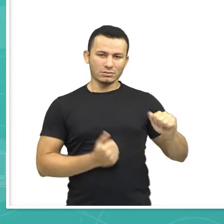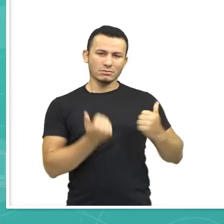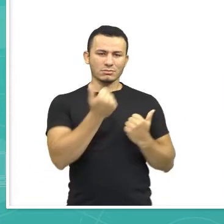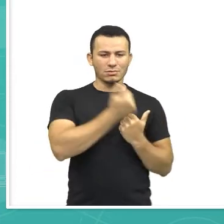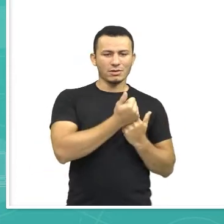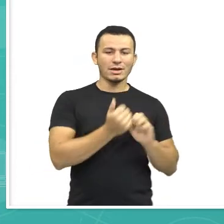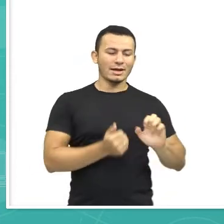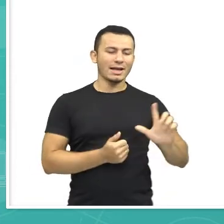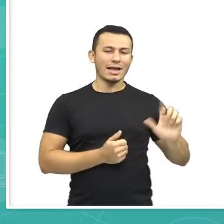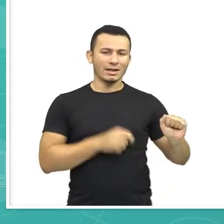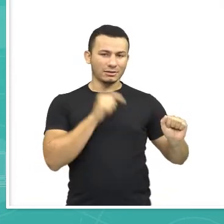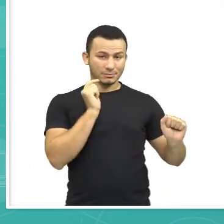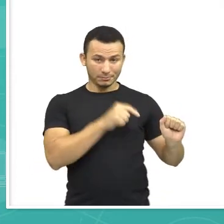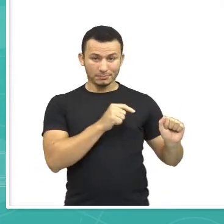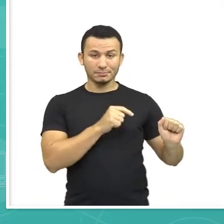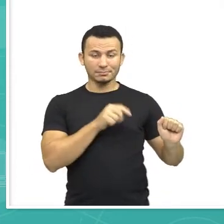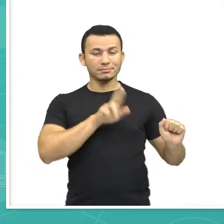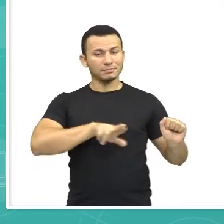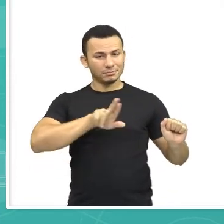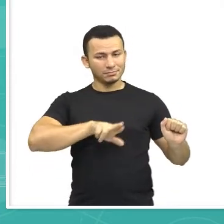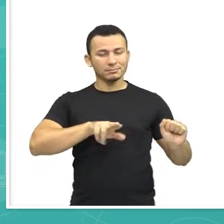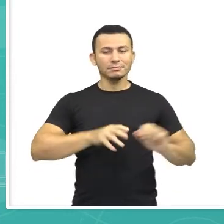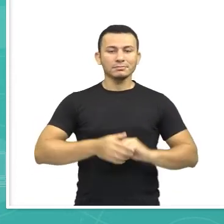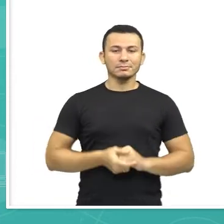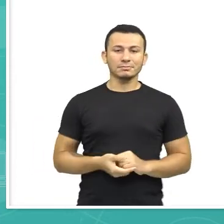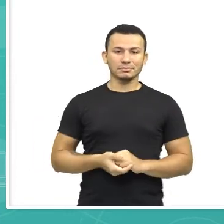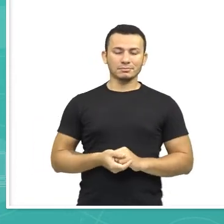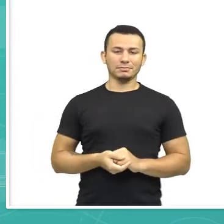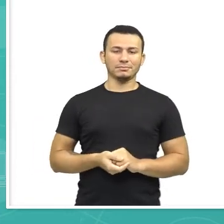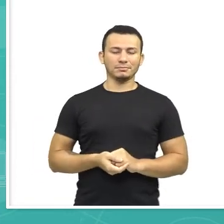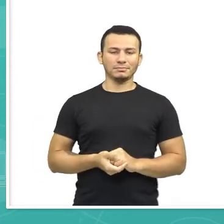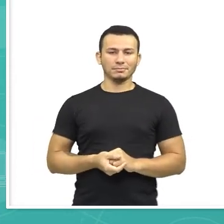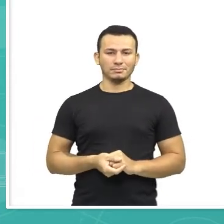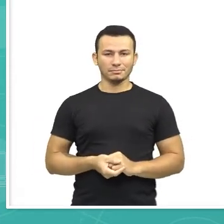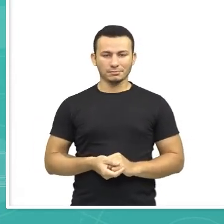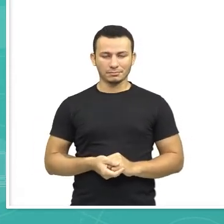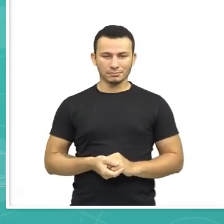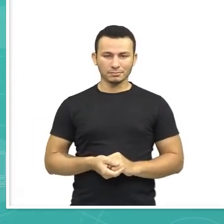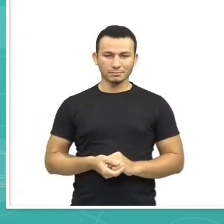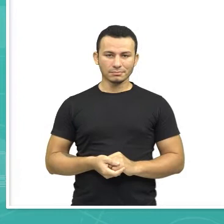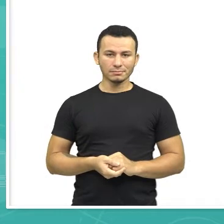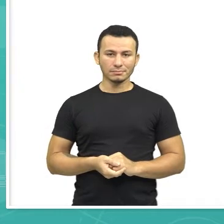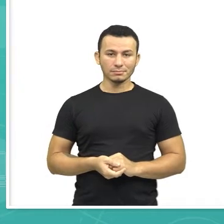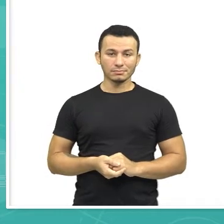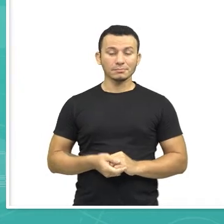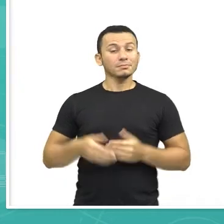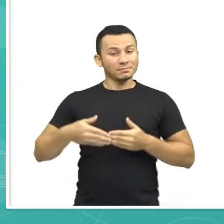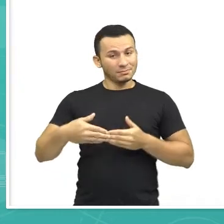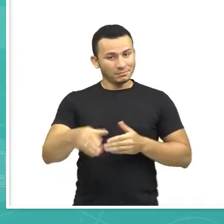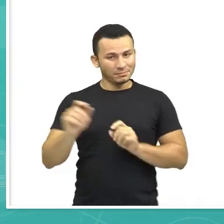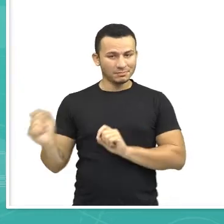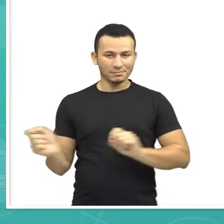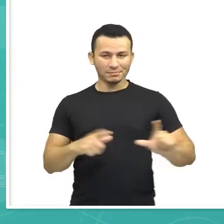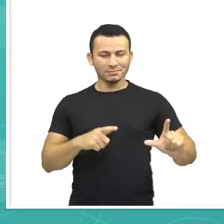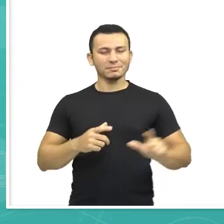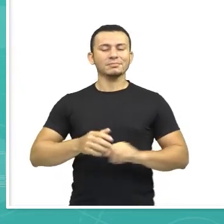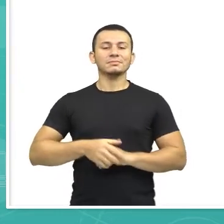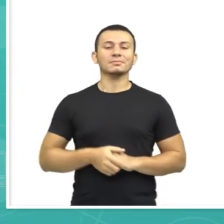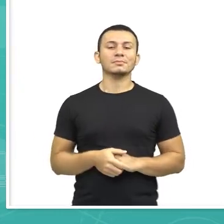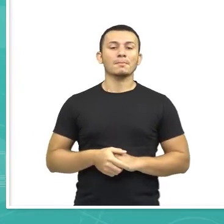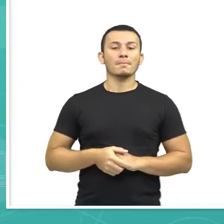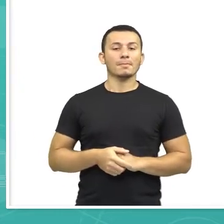nome aluna por ela, pelo seu pronome correspondente. Muito bem. Vamos prosseguindo? Vamos lá. Falando